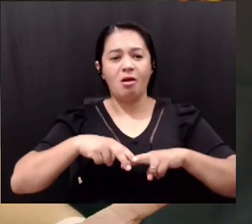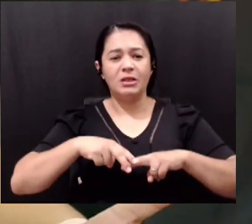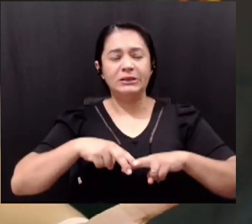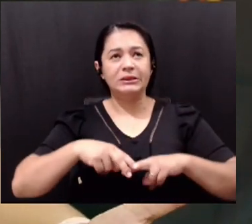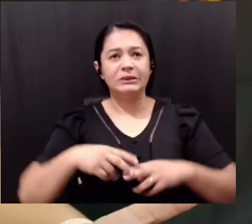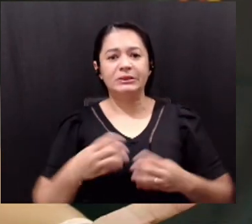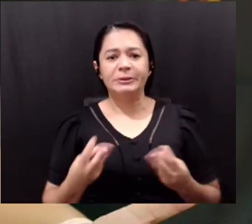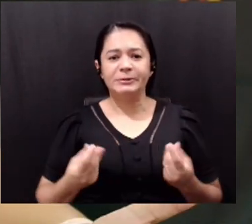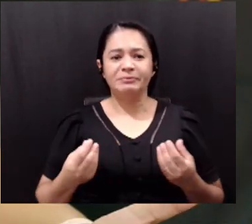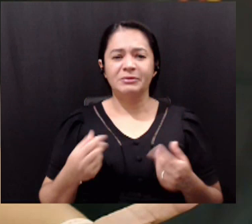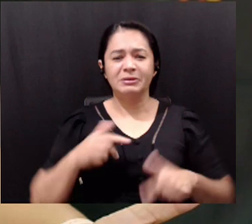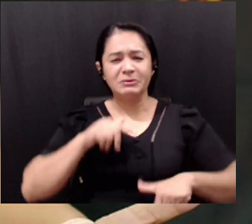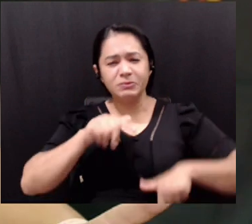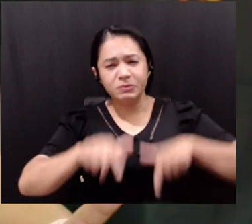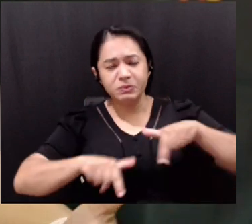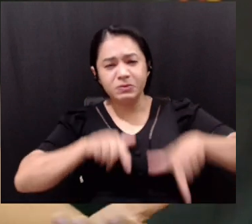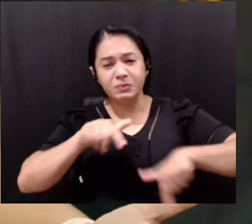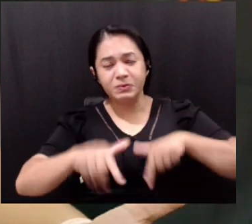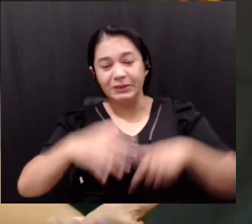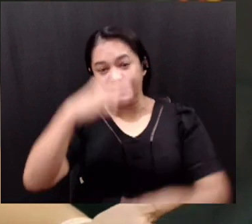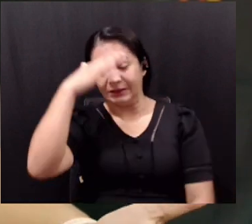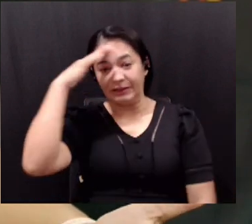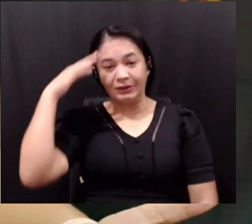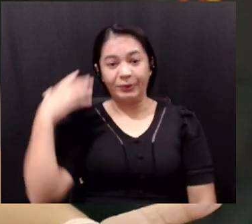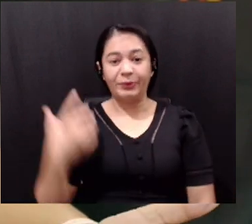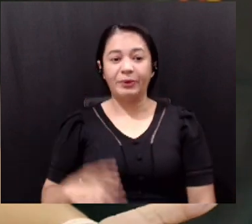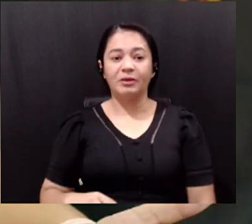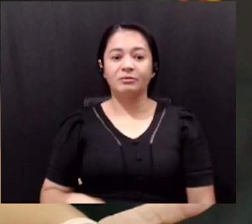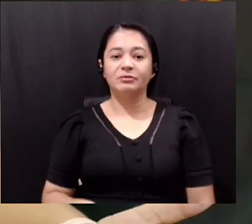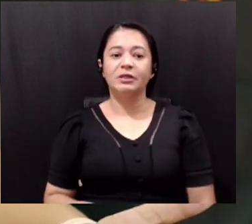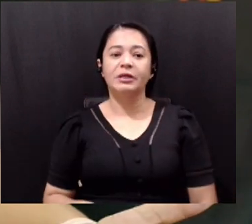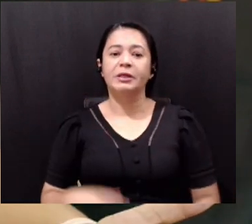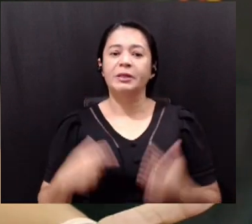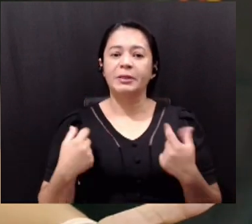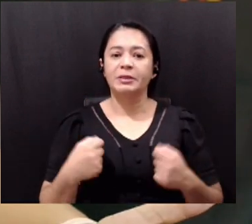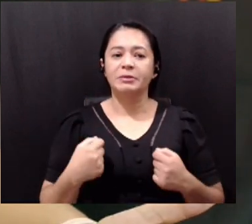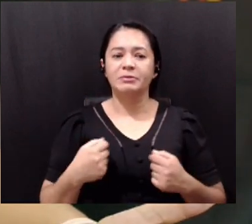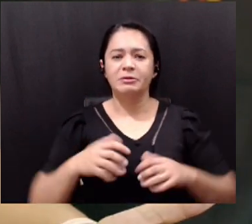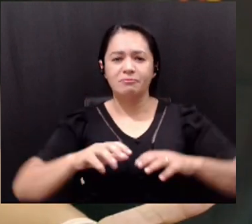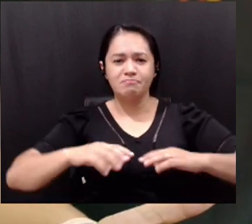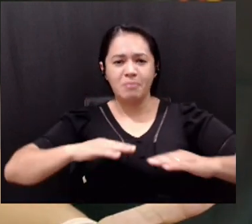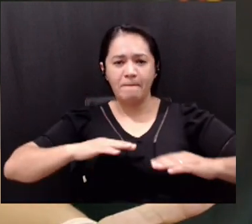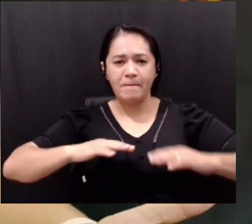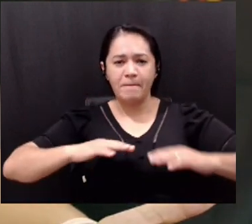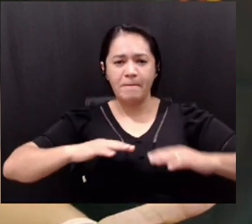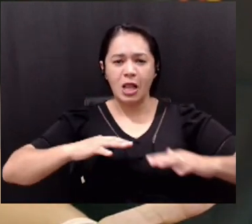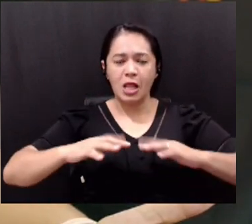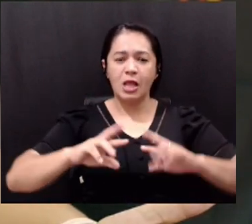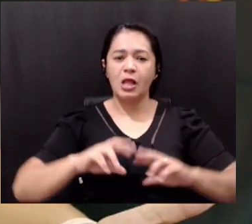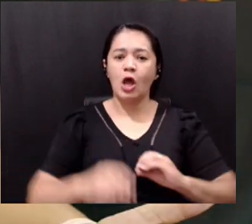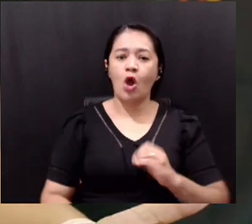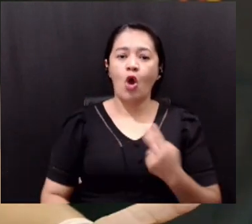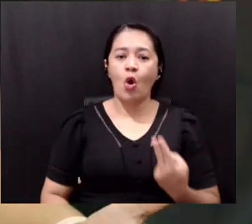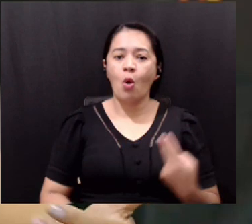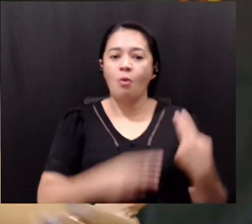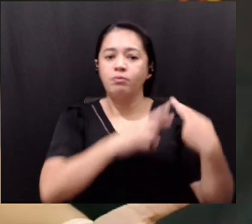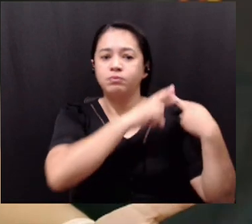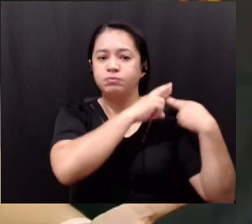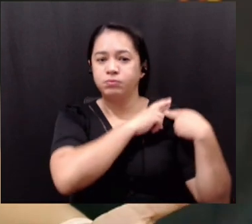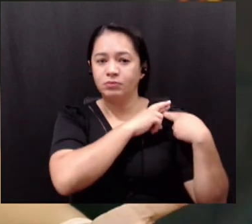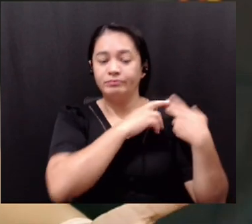desgastantes de trabalho que demandam muita competitividade ou a responsabilidade. Bom,